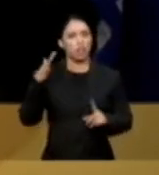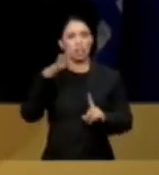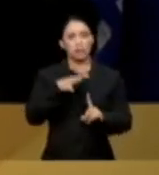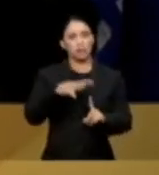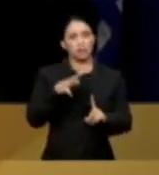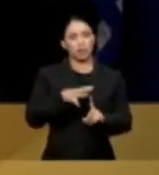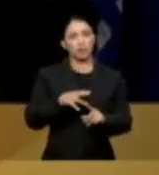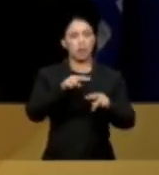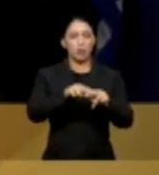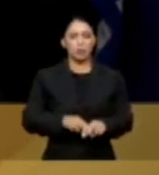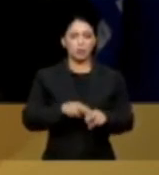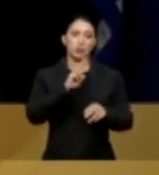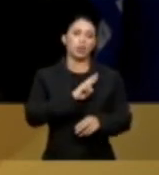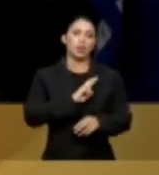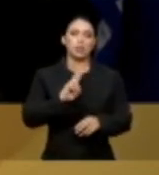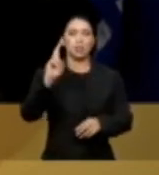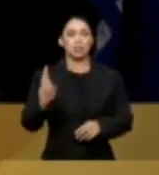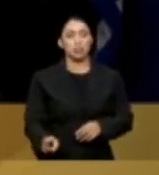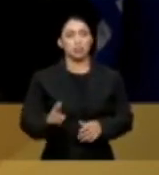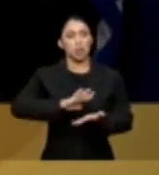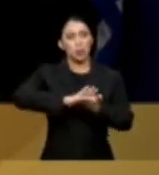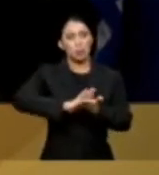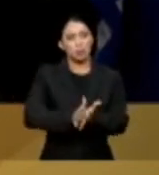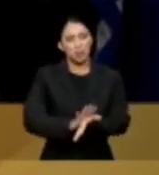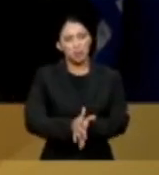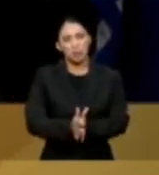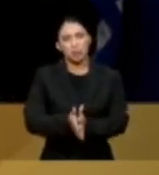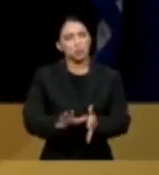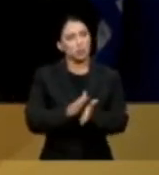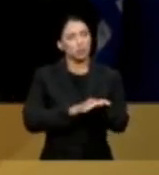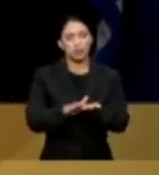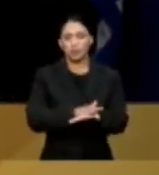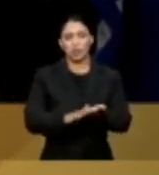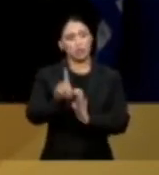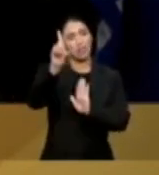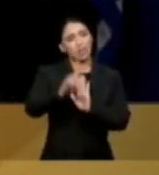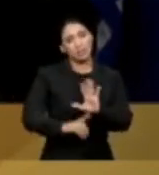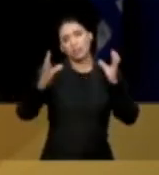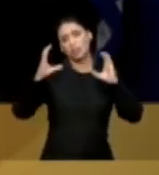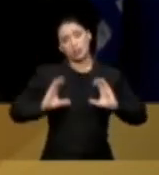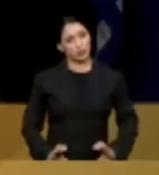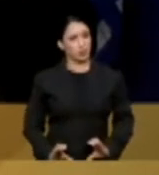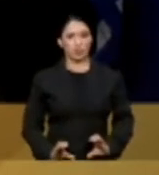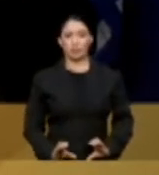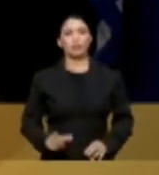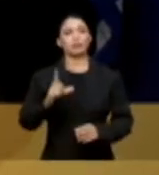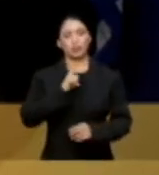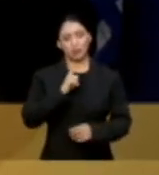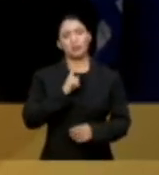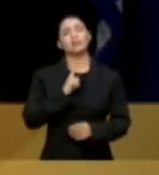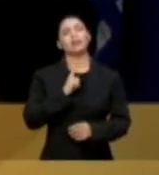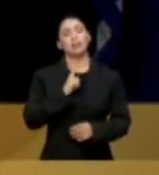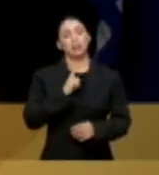da fé, não beneficiando nem prejudicando segmento algum. Trata-se de garantia do cidadão, que salvaguarda indivíduos de